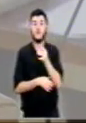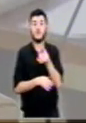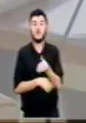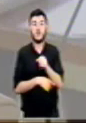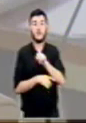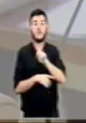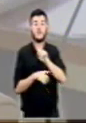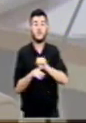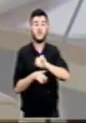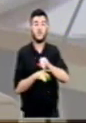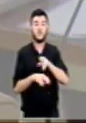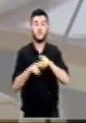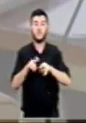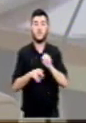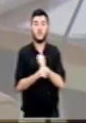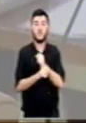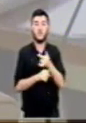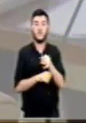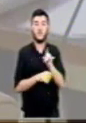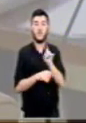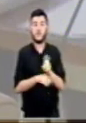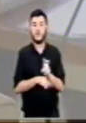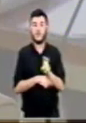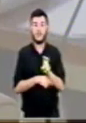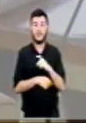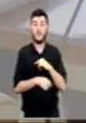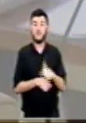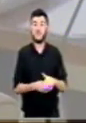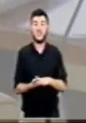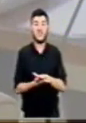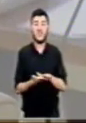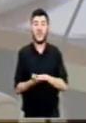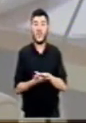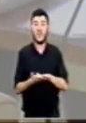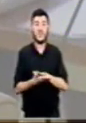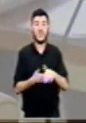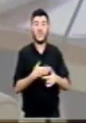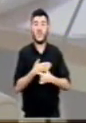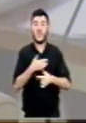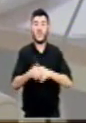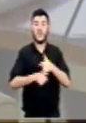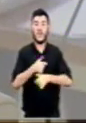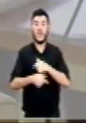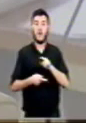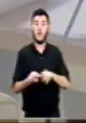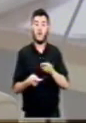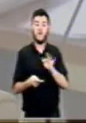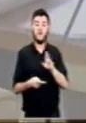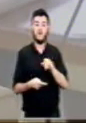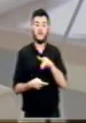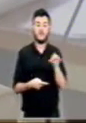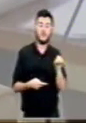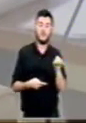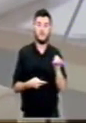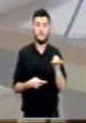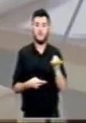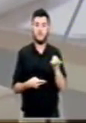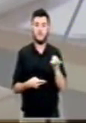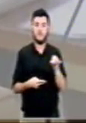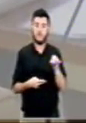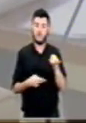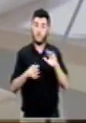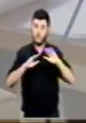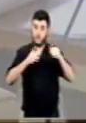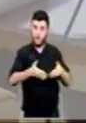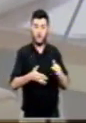não exercia qualquer cargo ou função pública que legitimasse prerrogativa de foro. Assim,